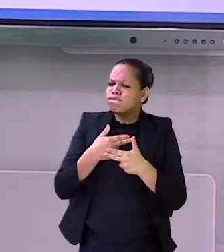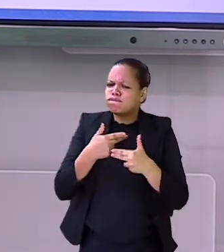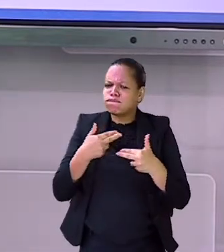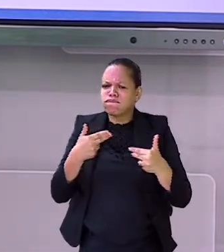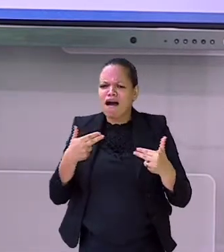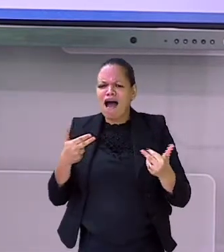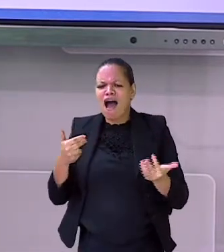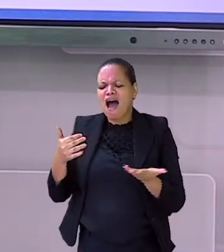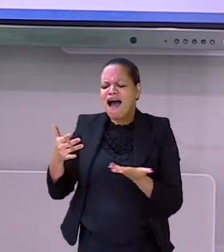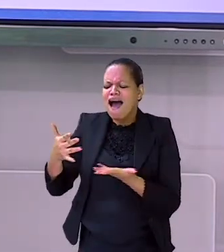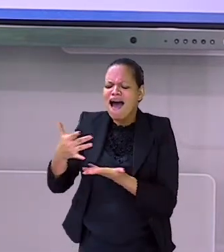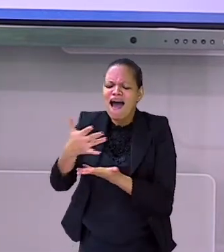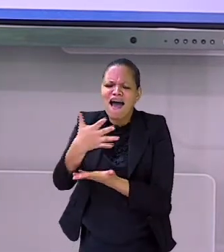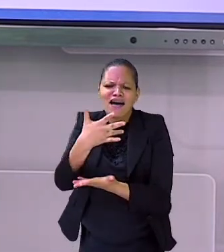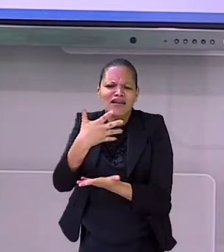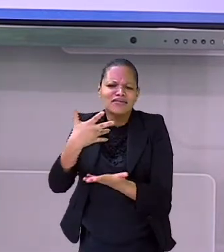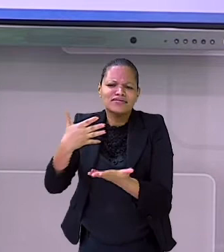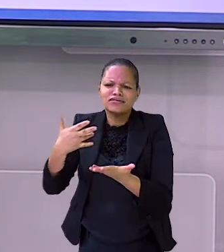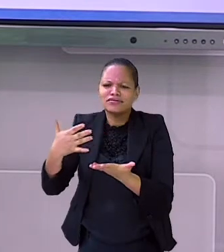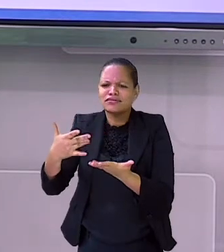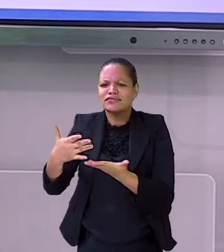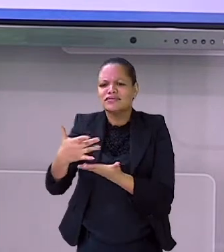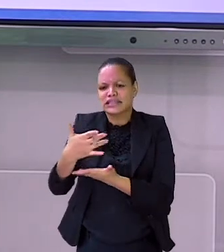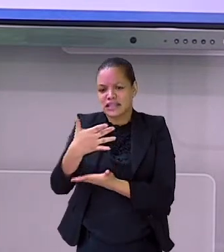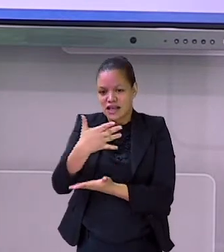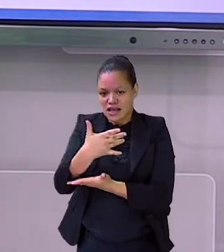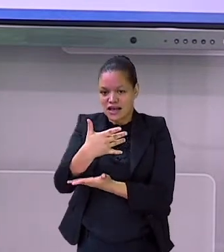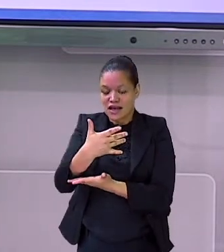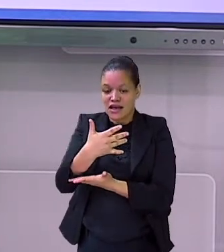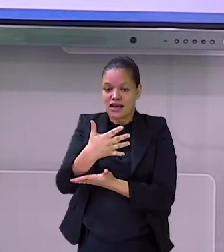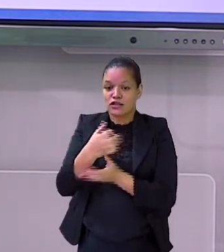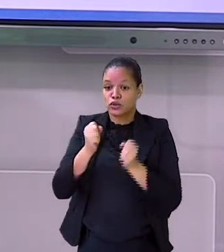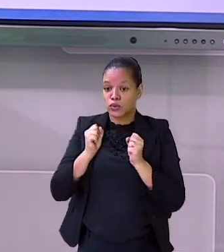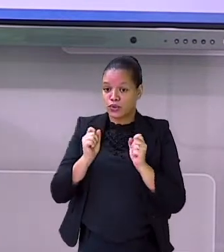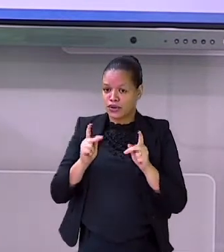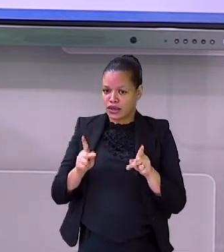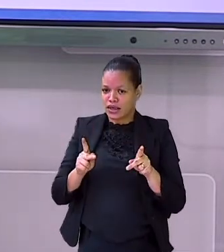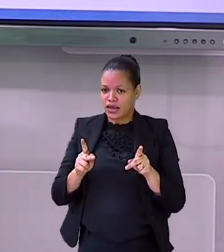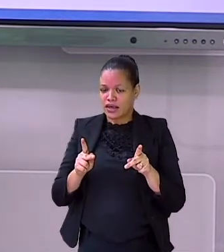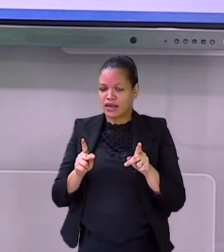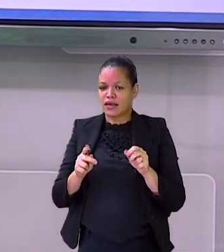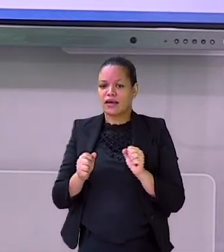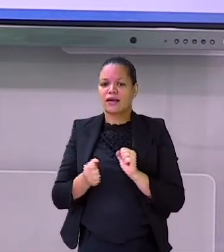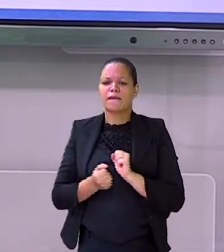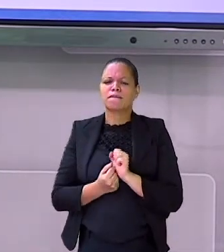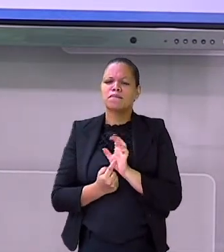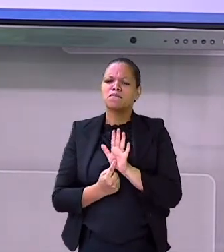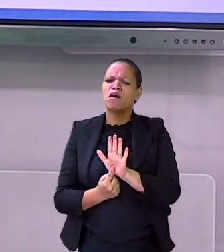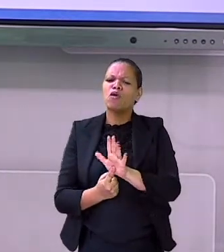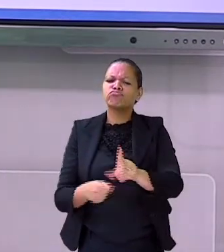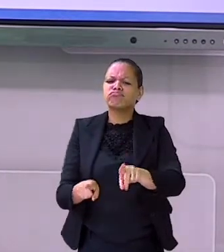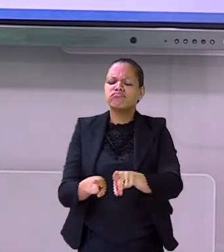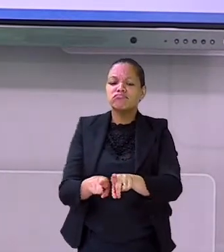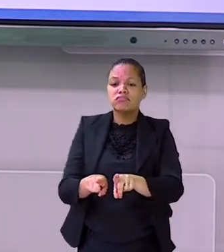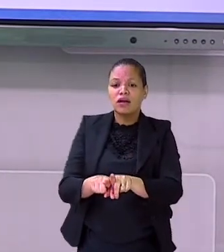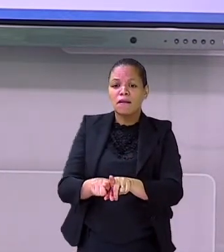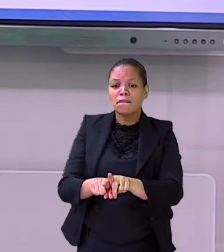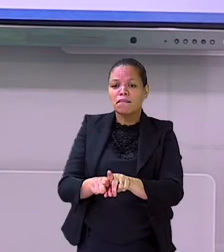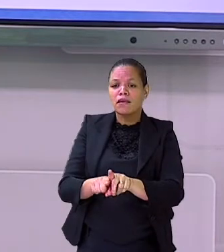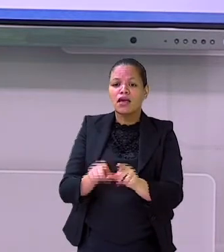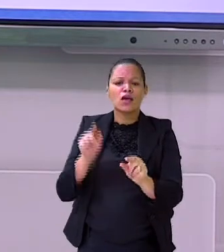o gráfico de linha, ele vai me dar, né, as informações que eu preciso entender.